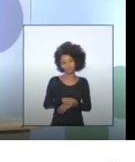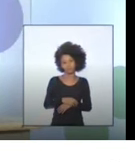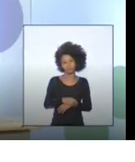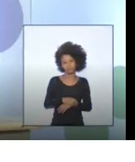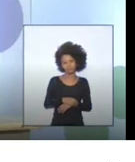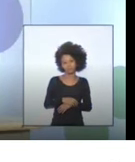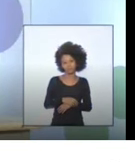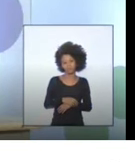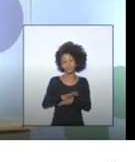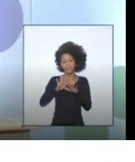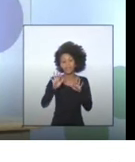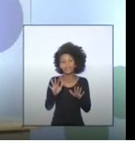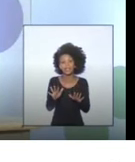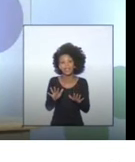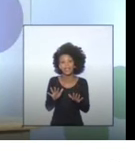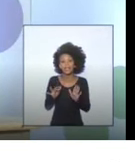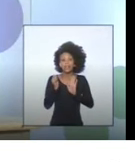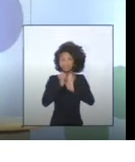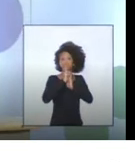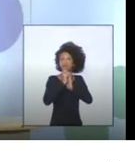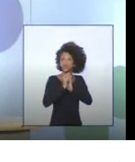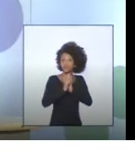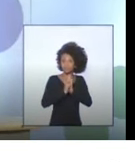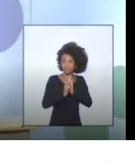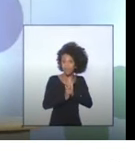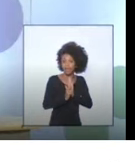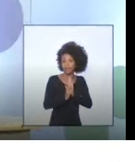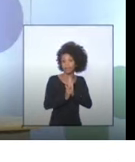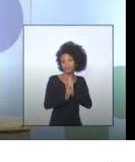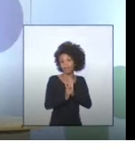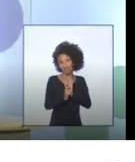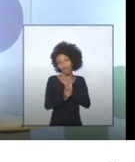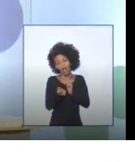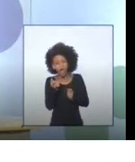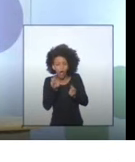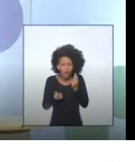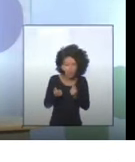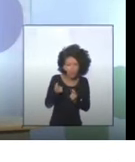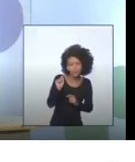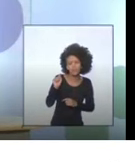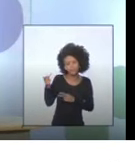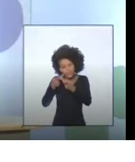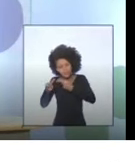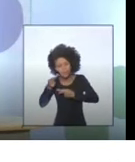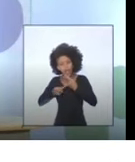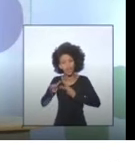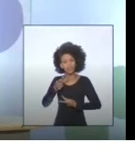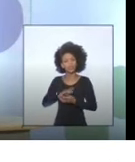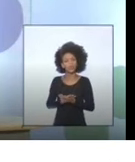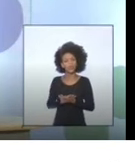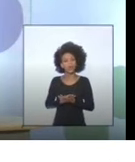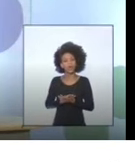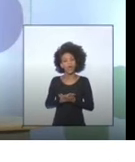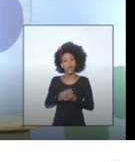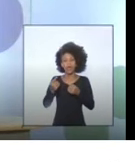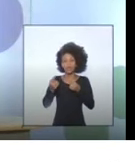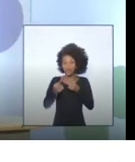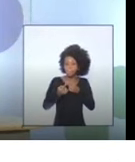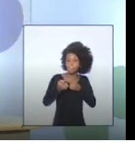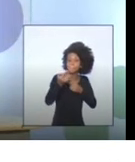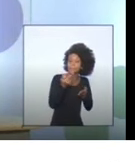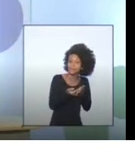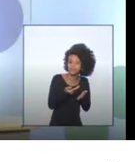Então, eu vou anotar aqui algumas coisas que vocês estão falando, para que, então, nas próximas aulas, quando